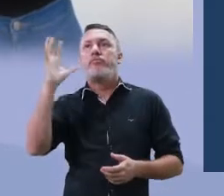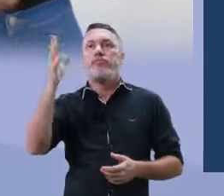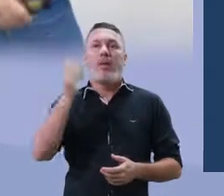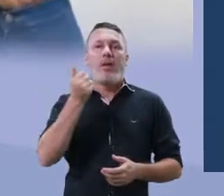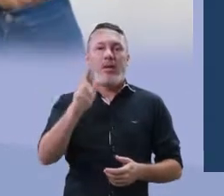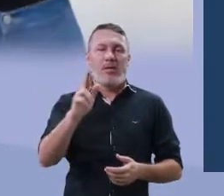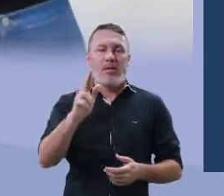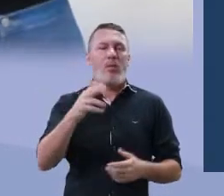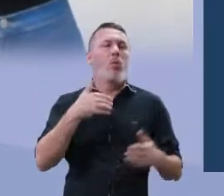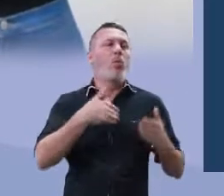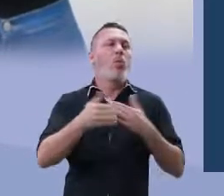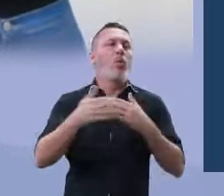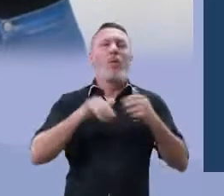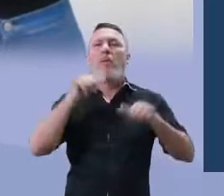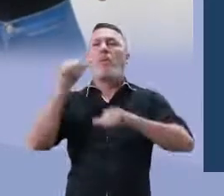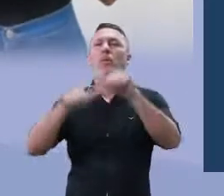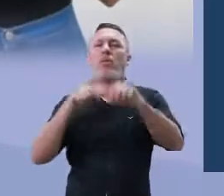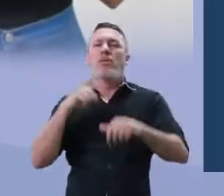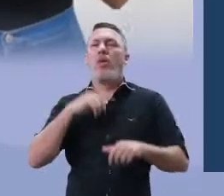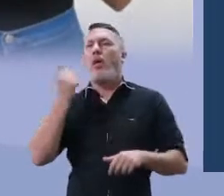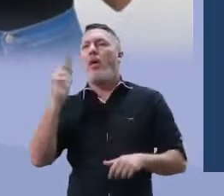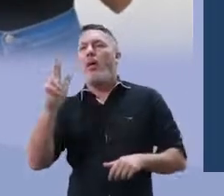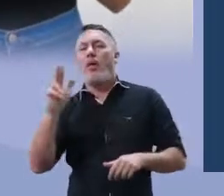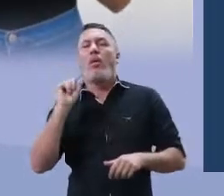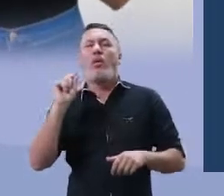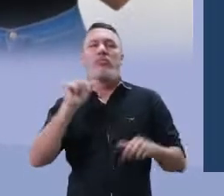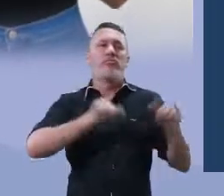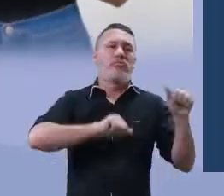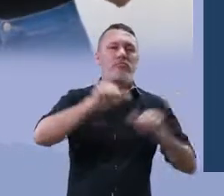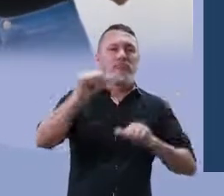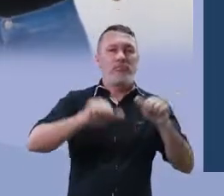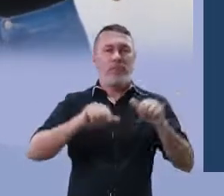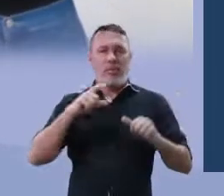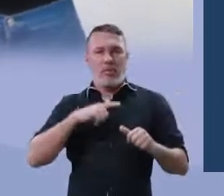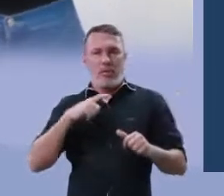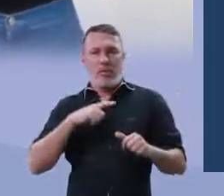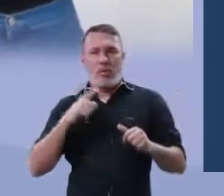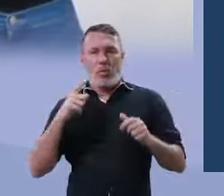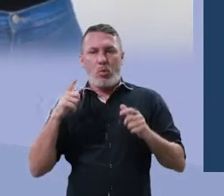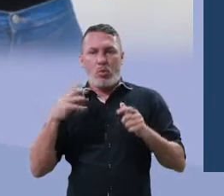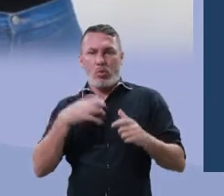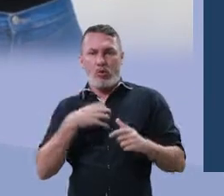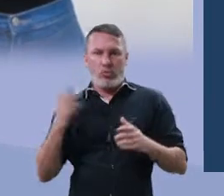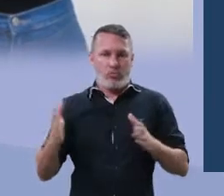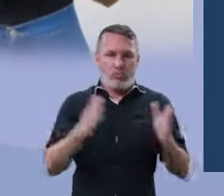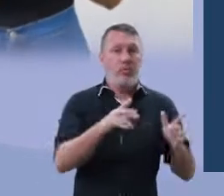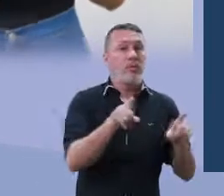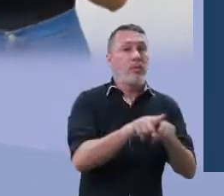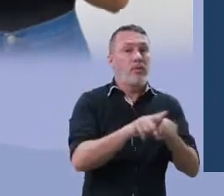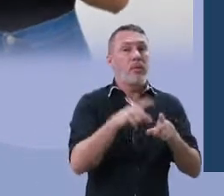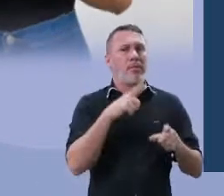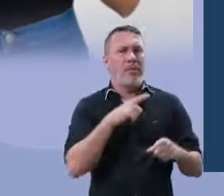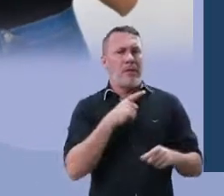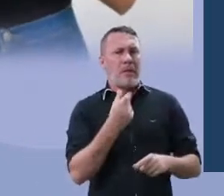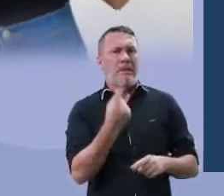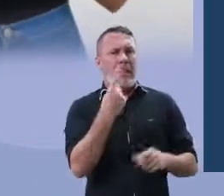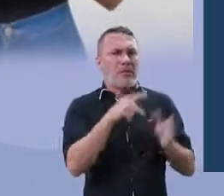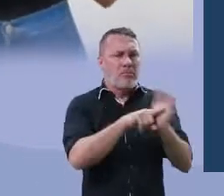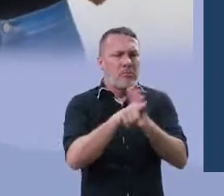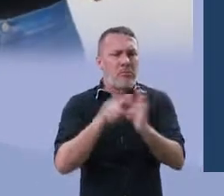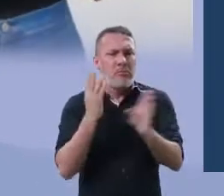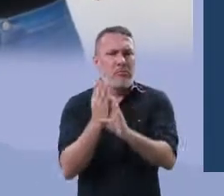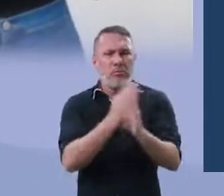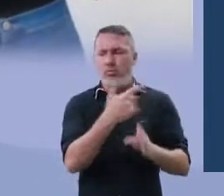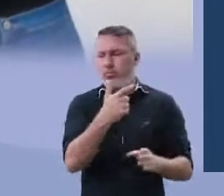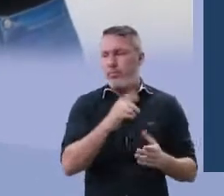atmosférica. Qualquer alteração que tenha na composição química do ar, seja pela variação da proporção de seus componentes ou pela